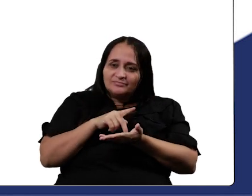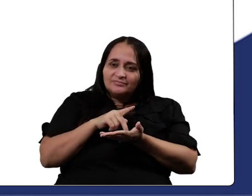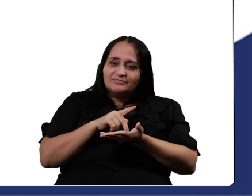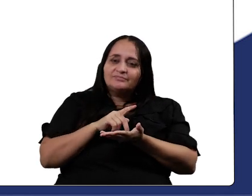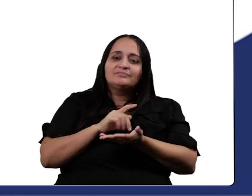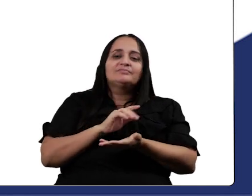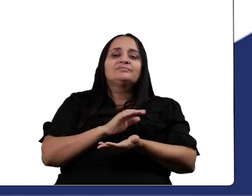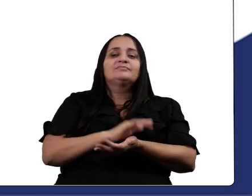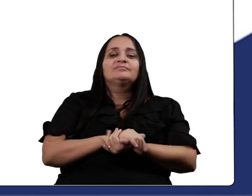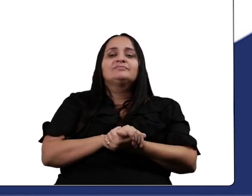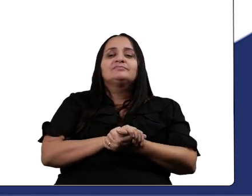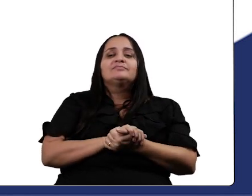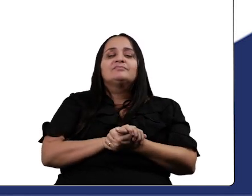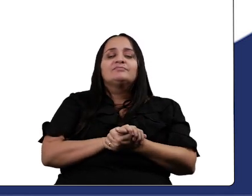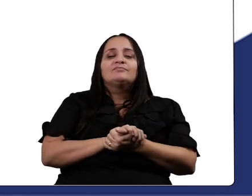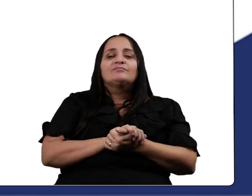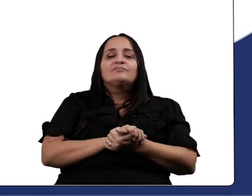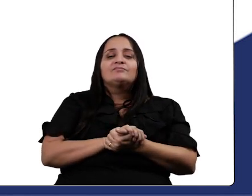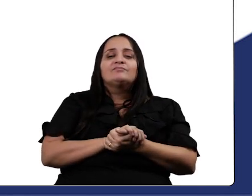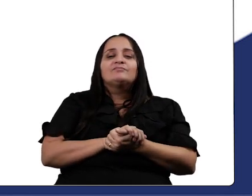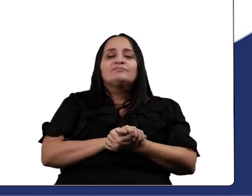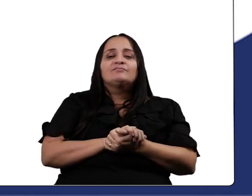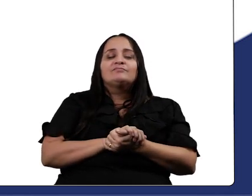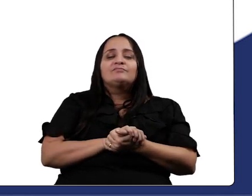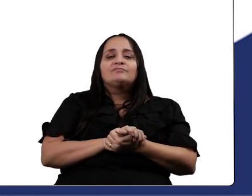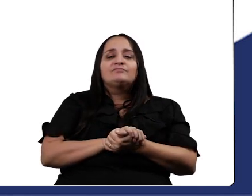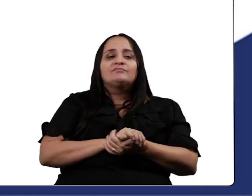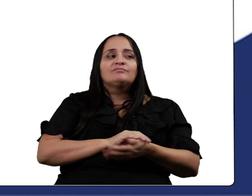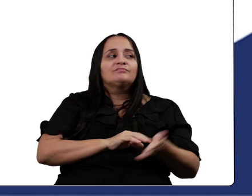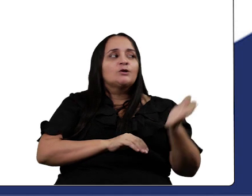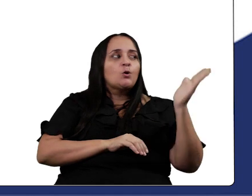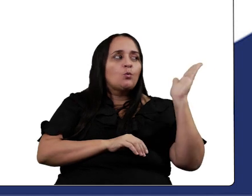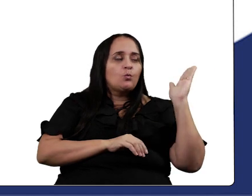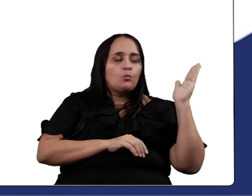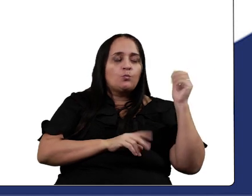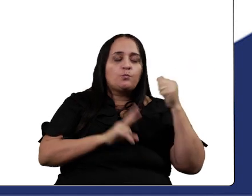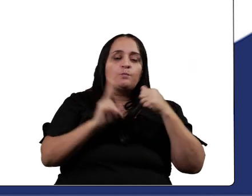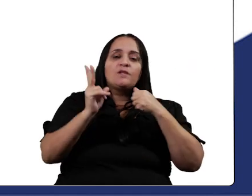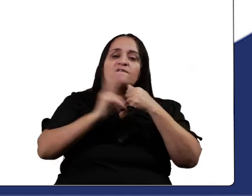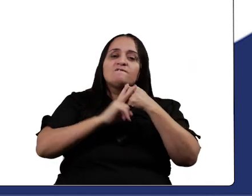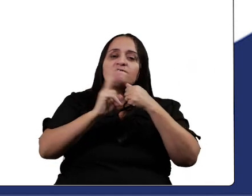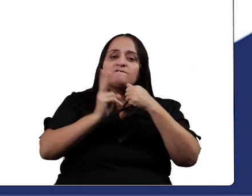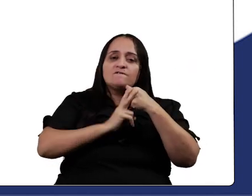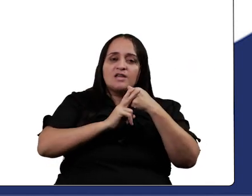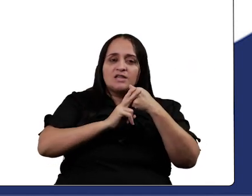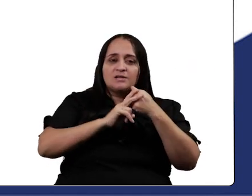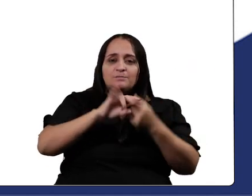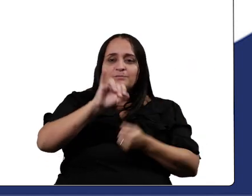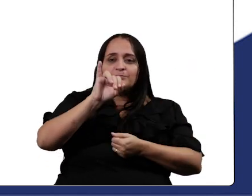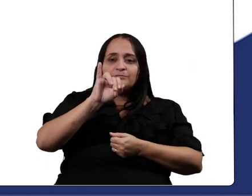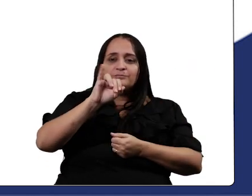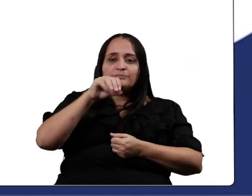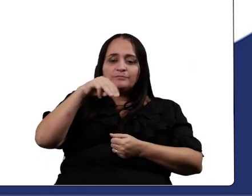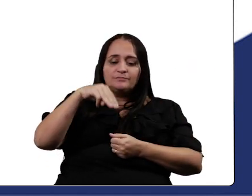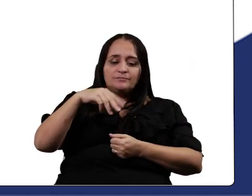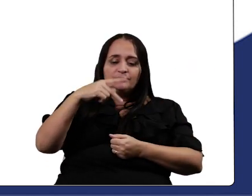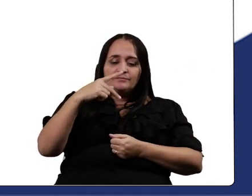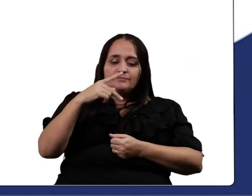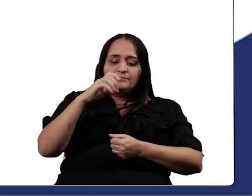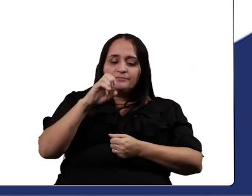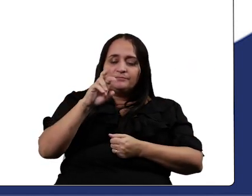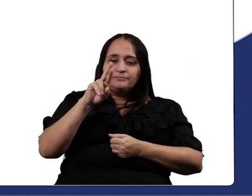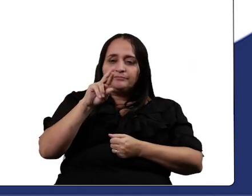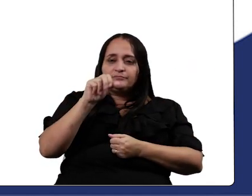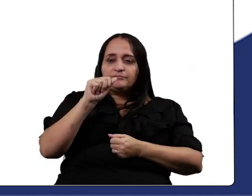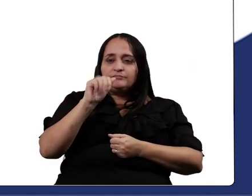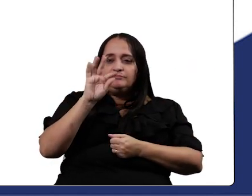verdadeira. Vamos para número 2? Os verbos no imperativo